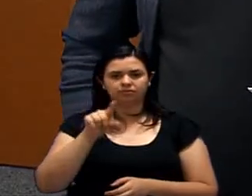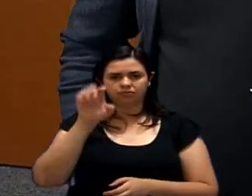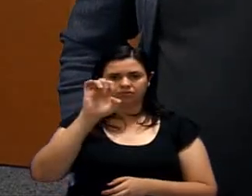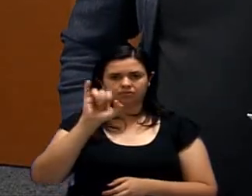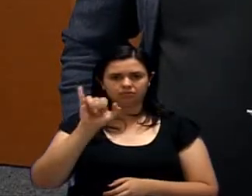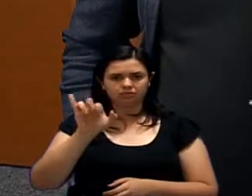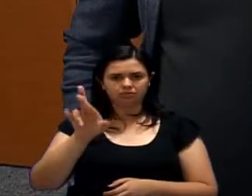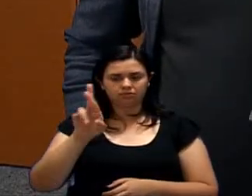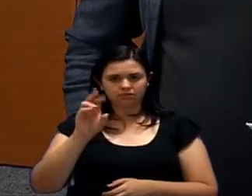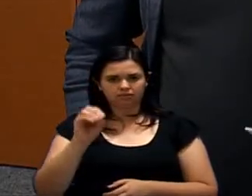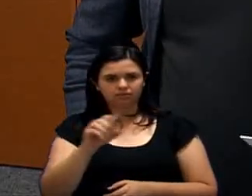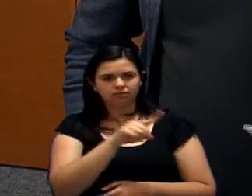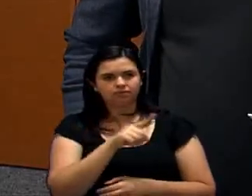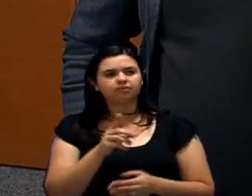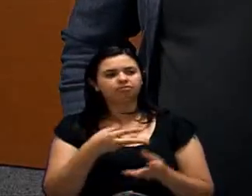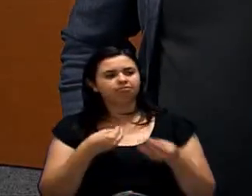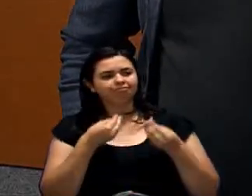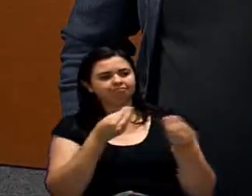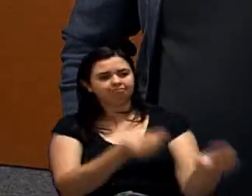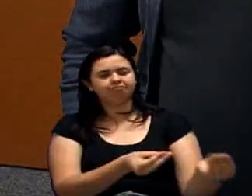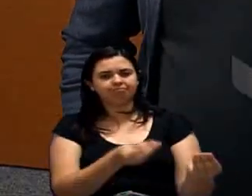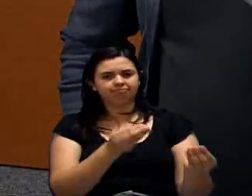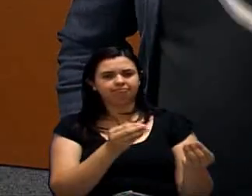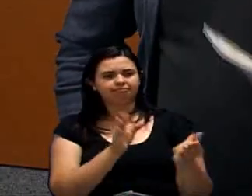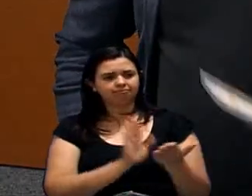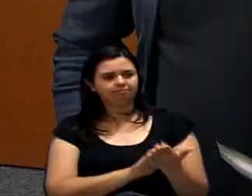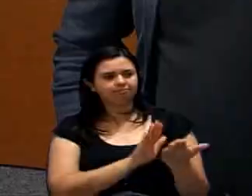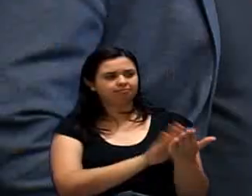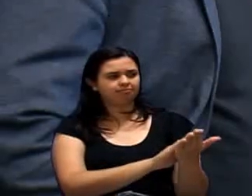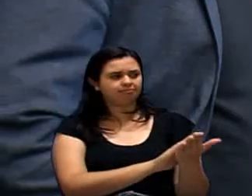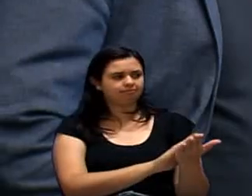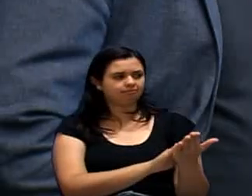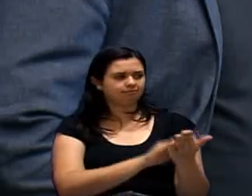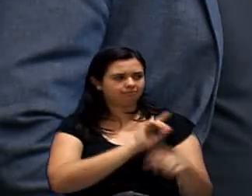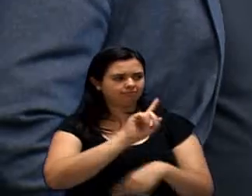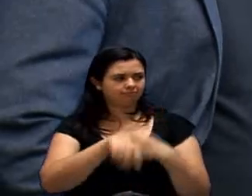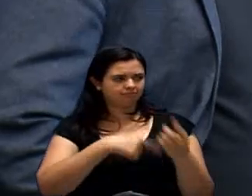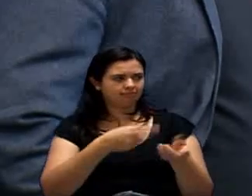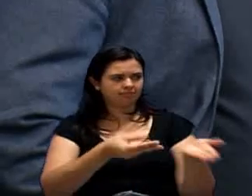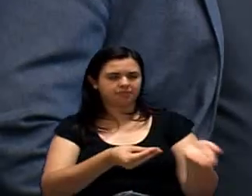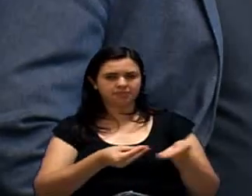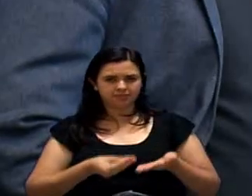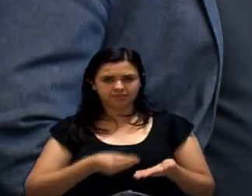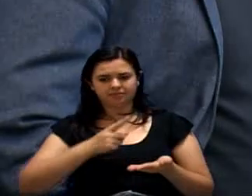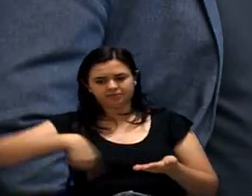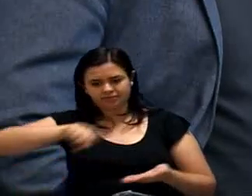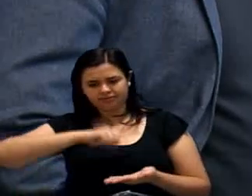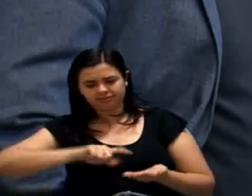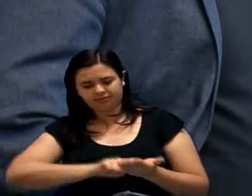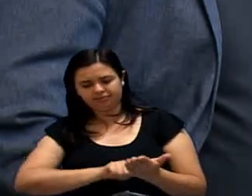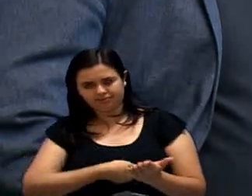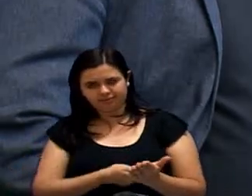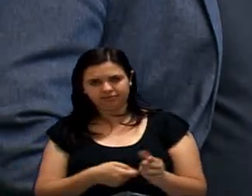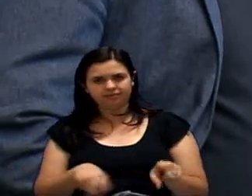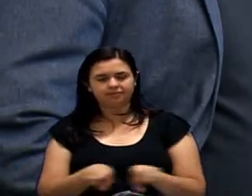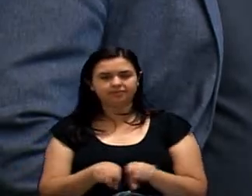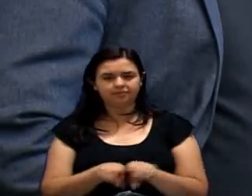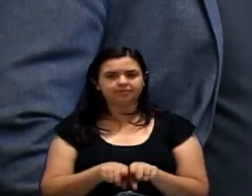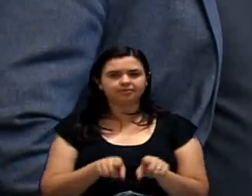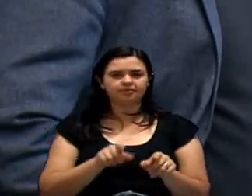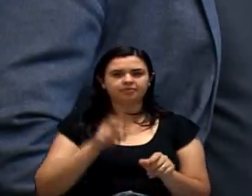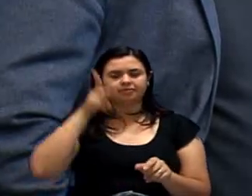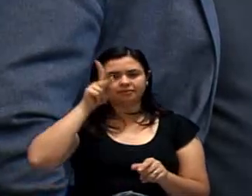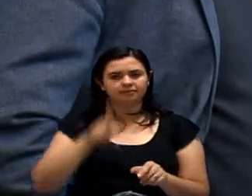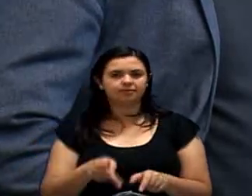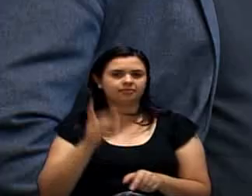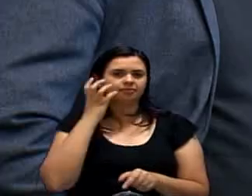Associação Paulista dos Nordestinos. Você depois não passou para a gente assinar também, né? Dylan Dantas e assina o presidente